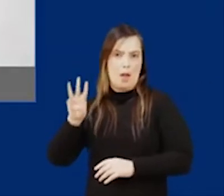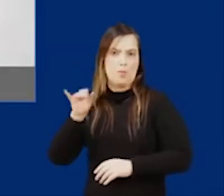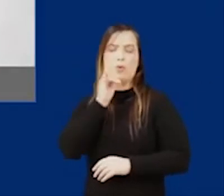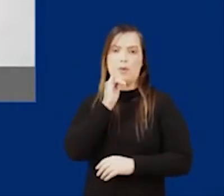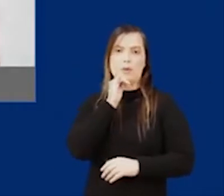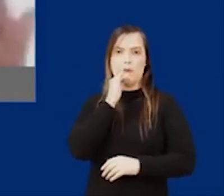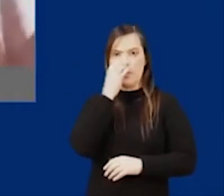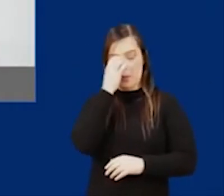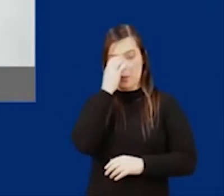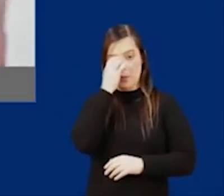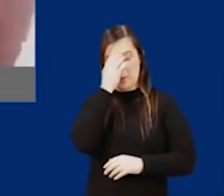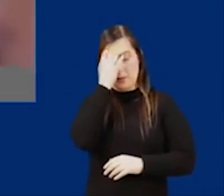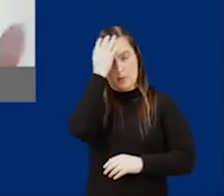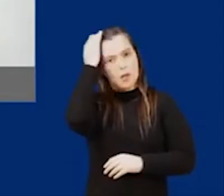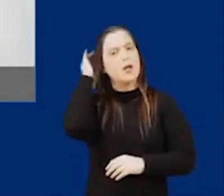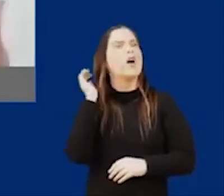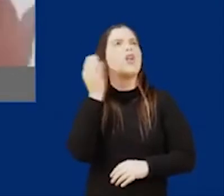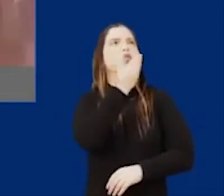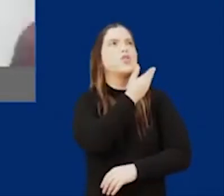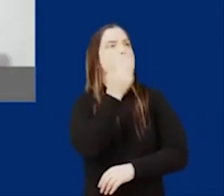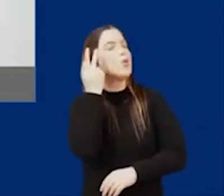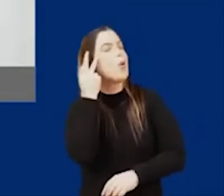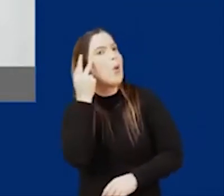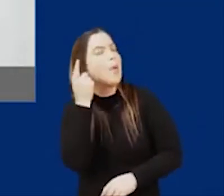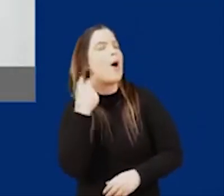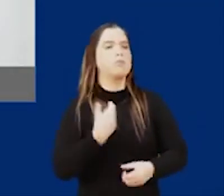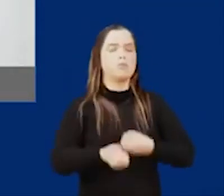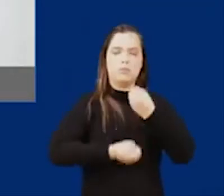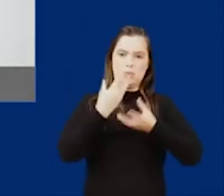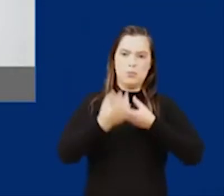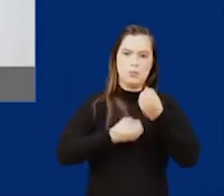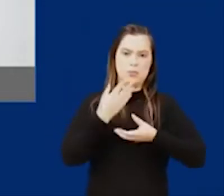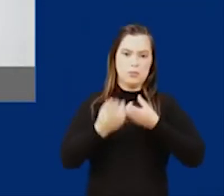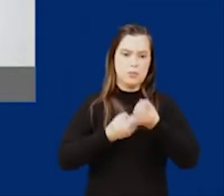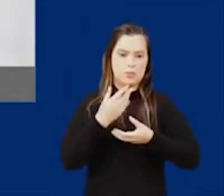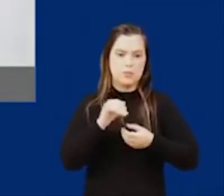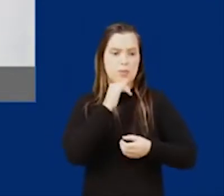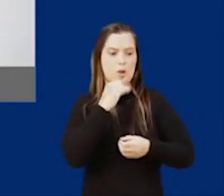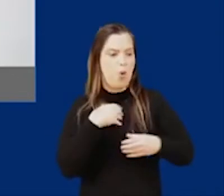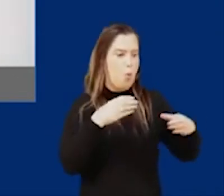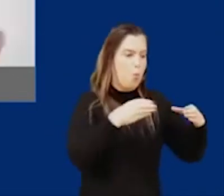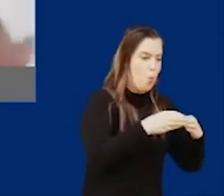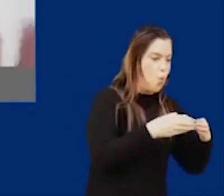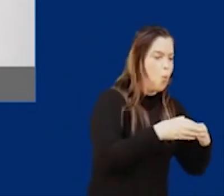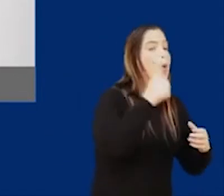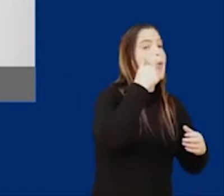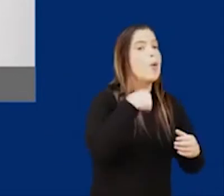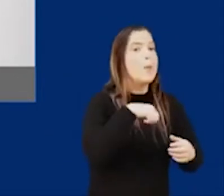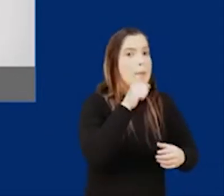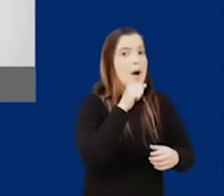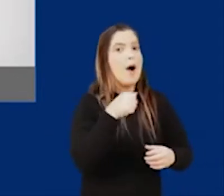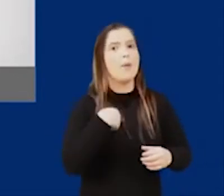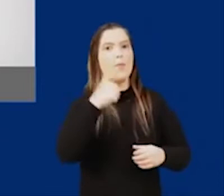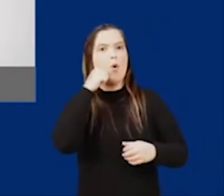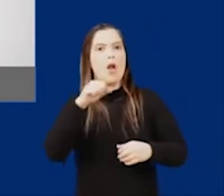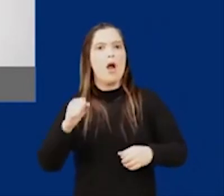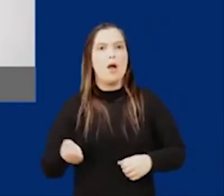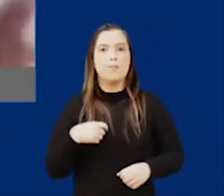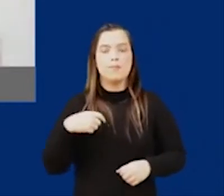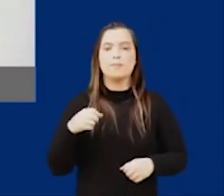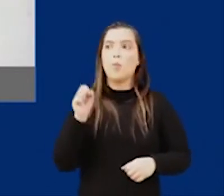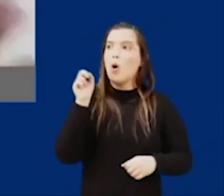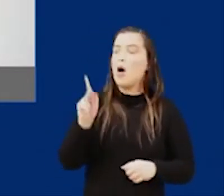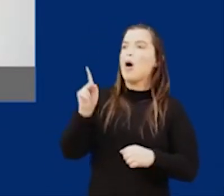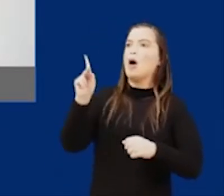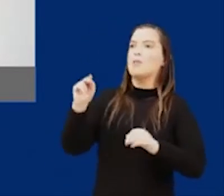muito comum. As informações elas vão sendo disseminadas nos grupos de mães dessas mulheres que despertam com a informação